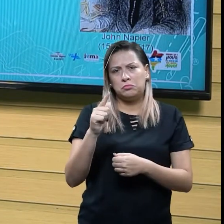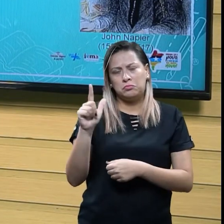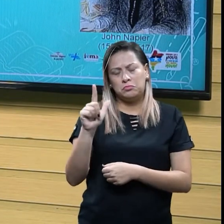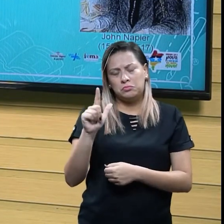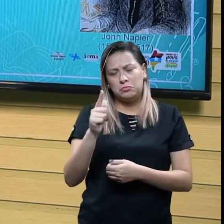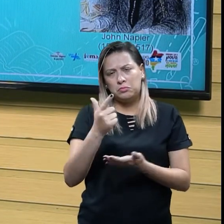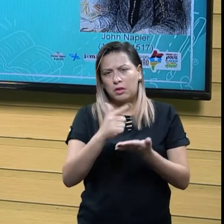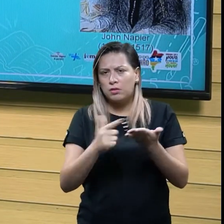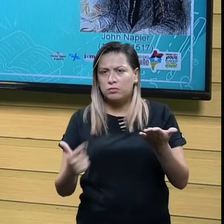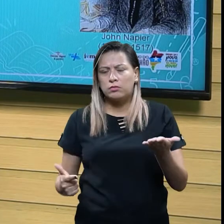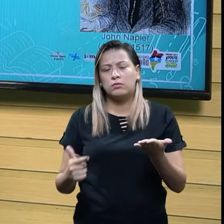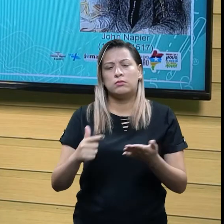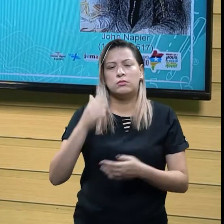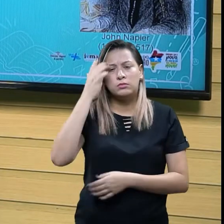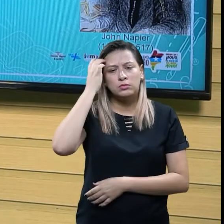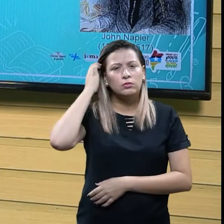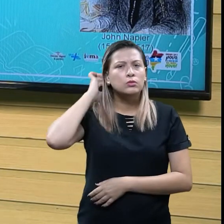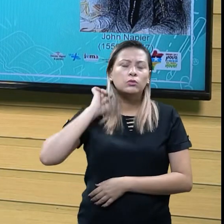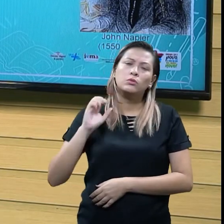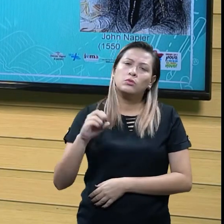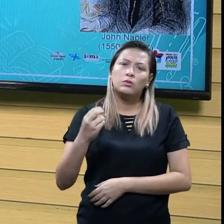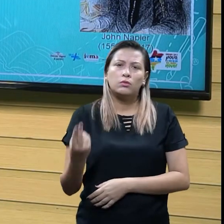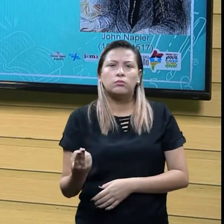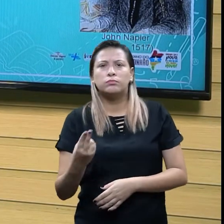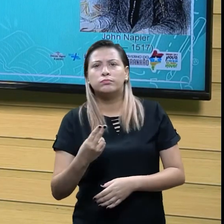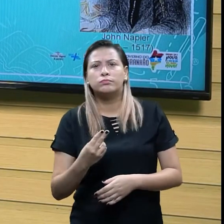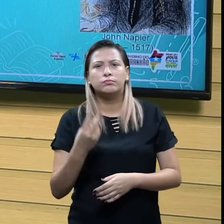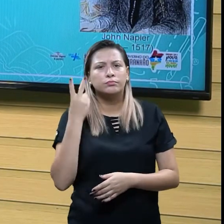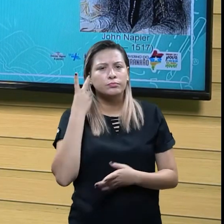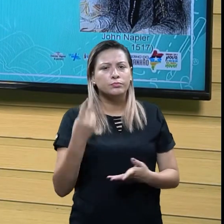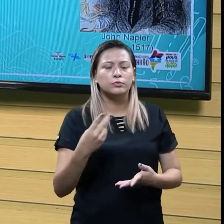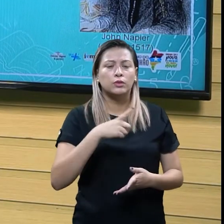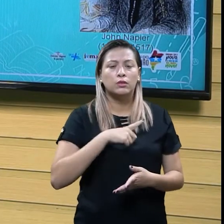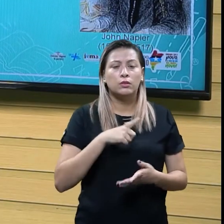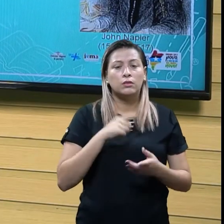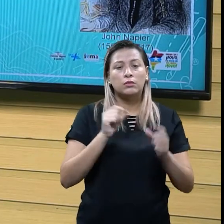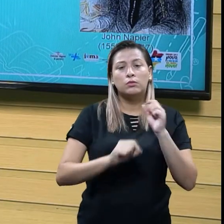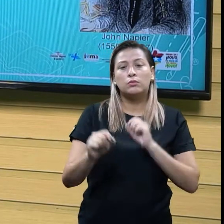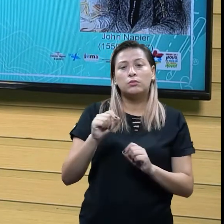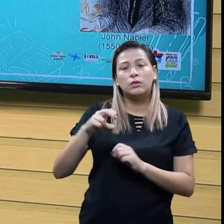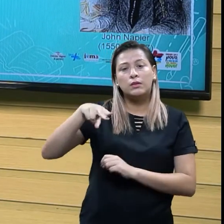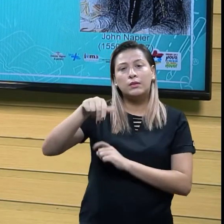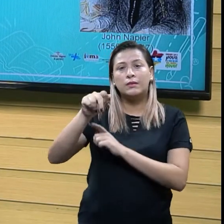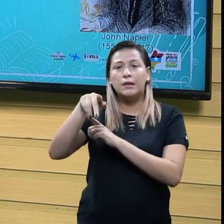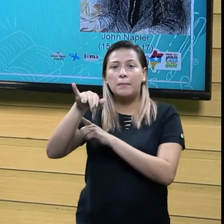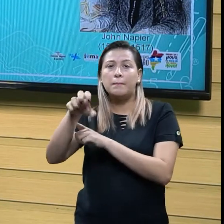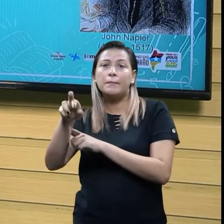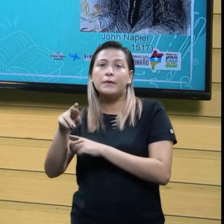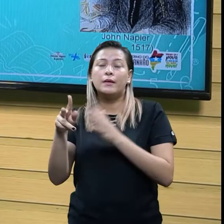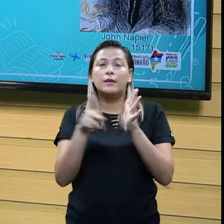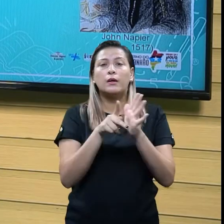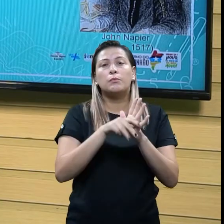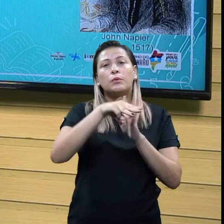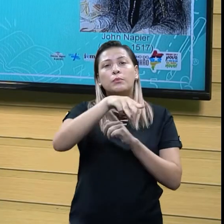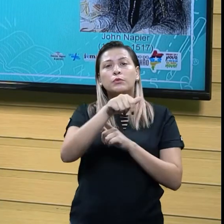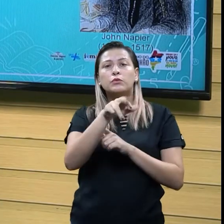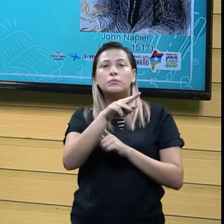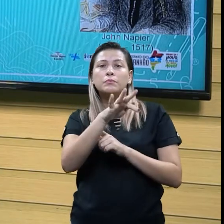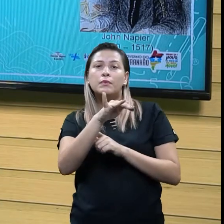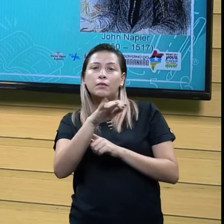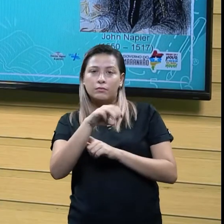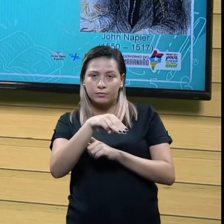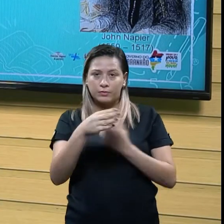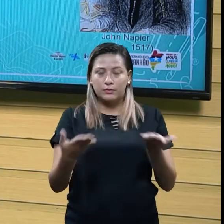também de ossos de Napier, porque como era feita de marfim, era material muito semelhante a ossos e por isso também ficou conhecido